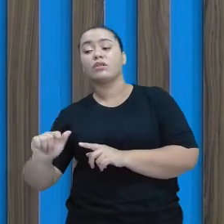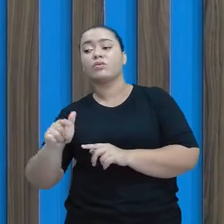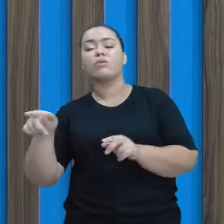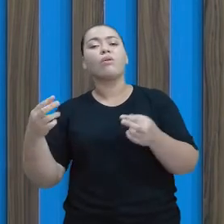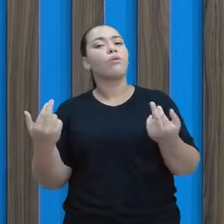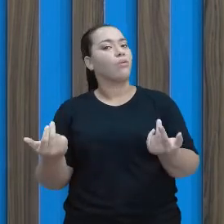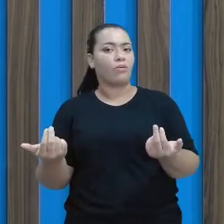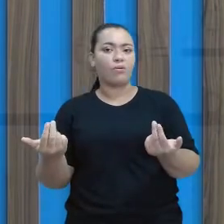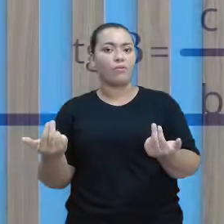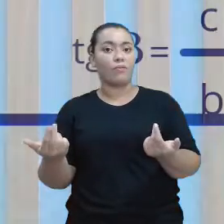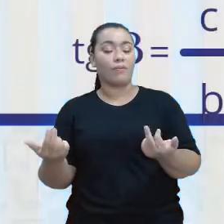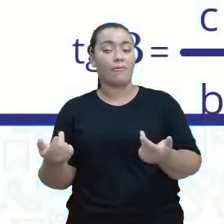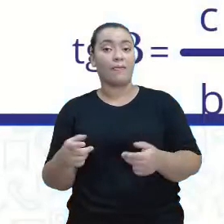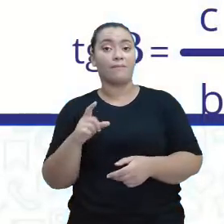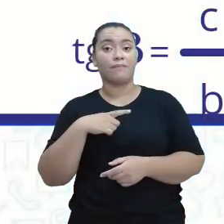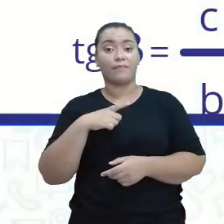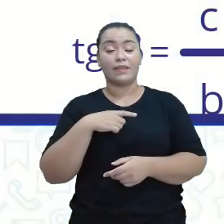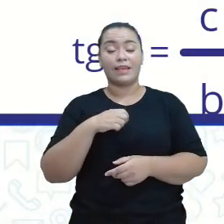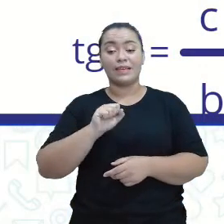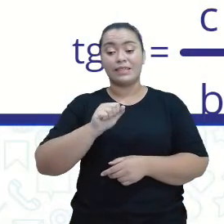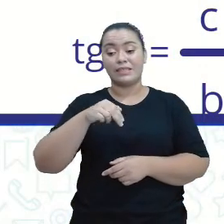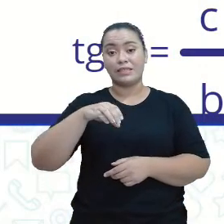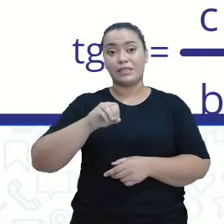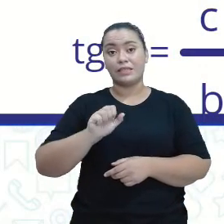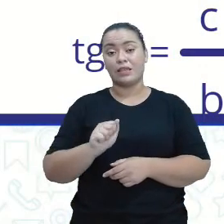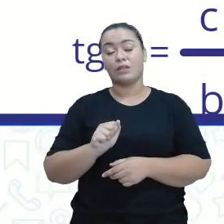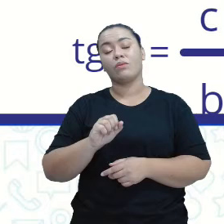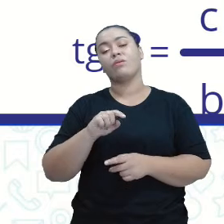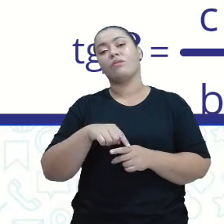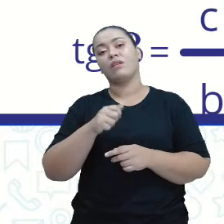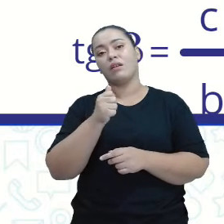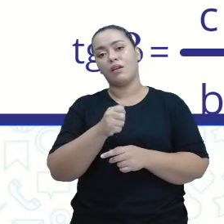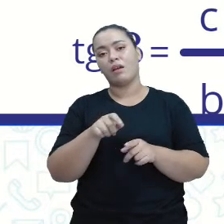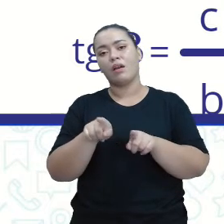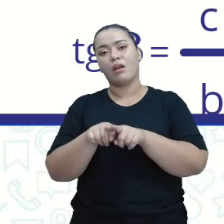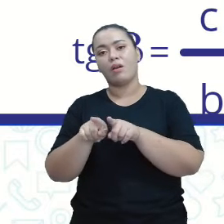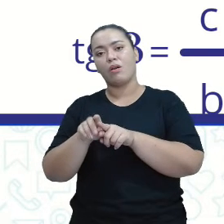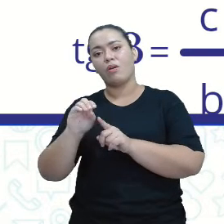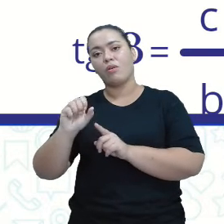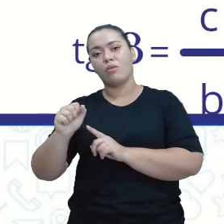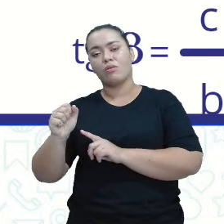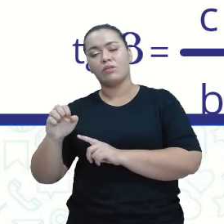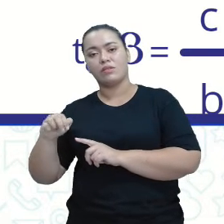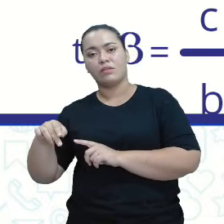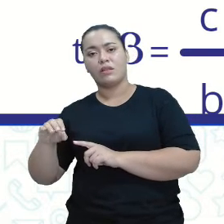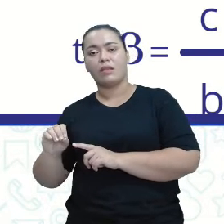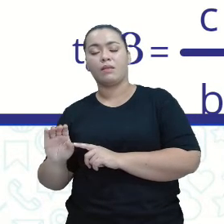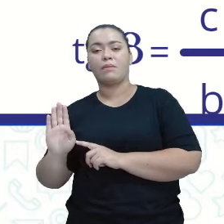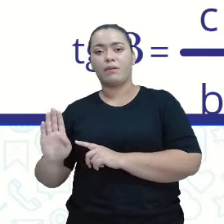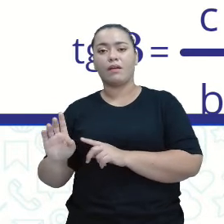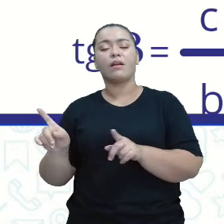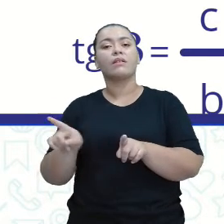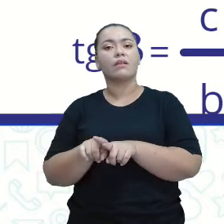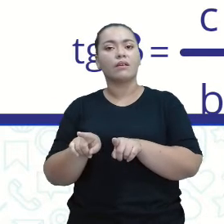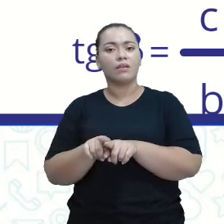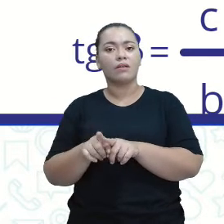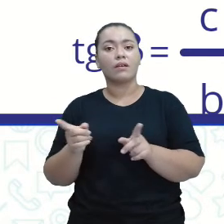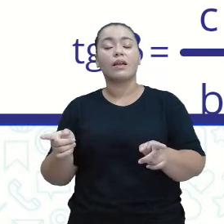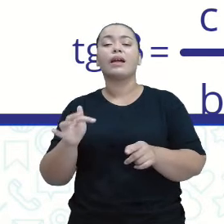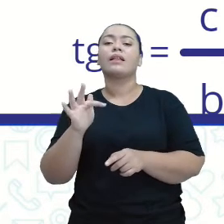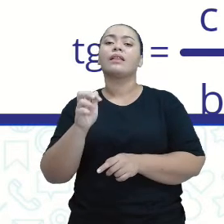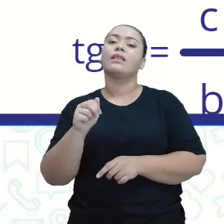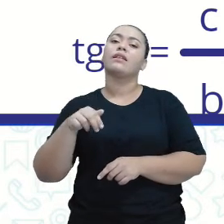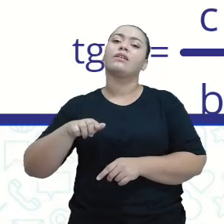que o seno de alfa é igual ao cosseno de beta, o cosseno de alfa é igual ao seno de beta, certo? E a